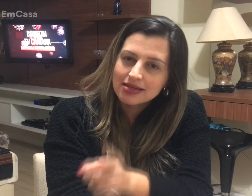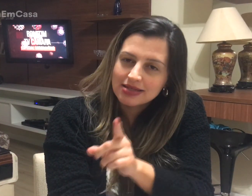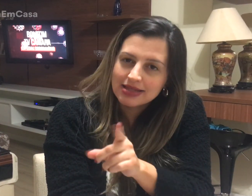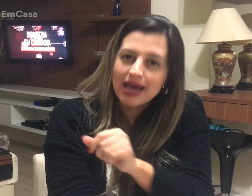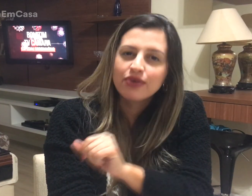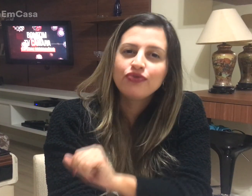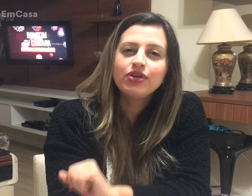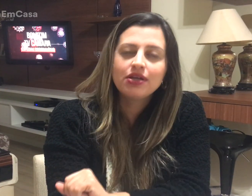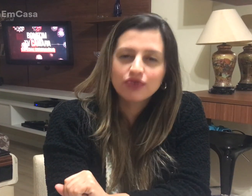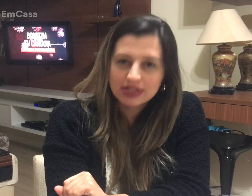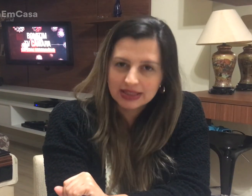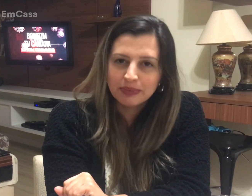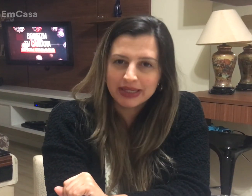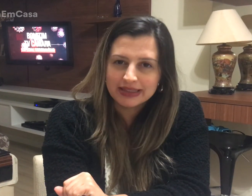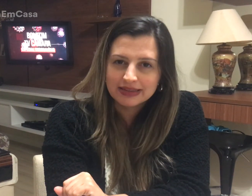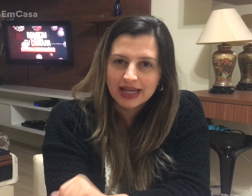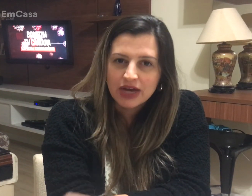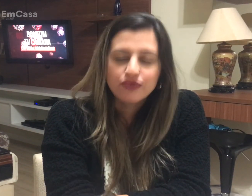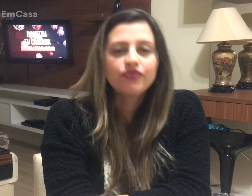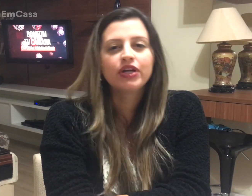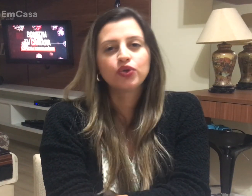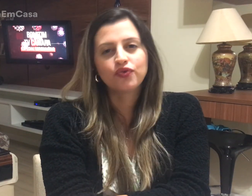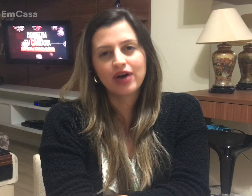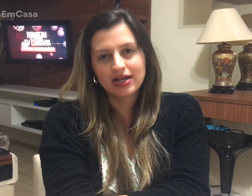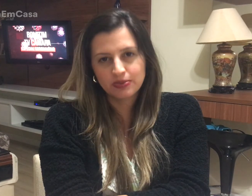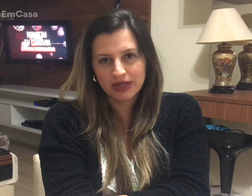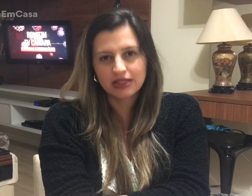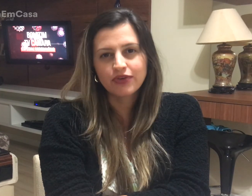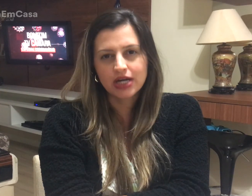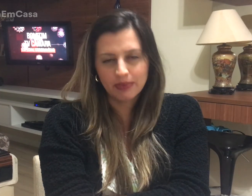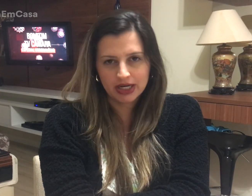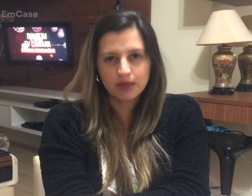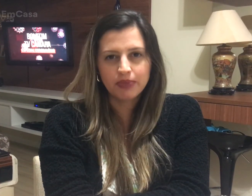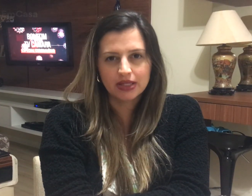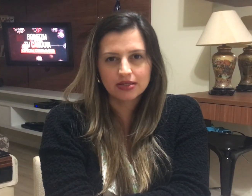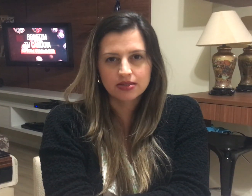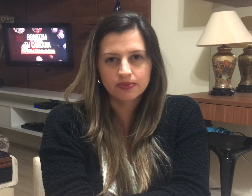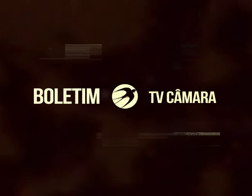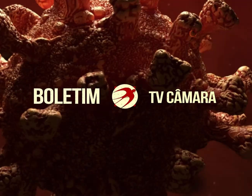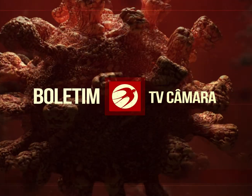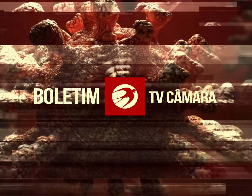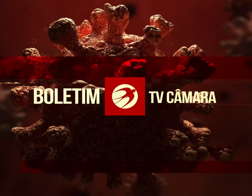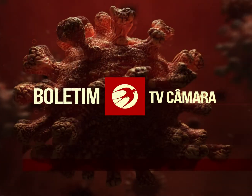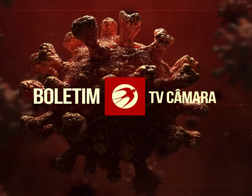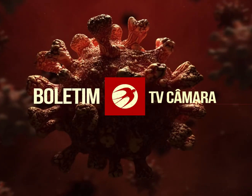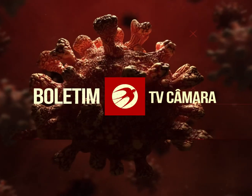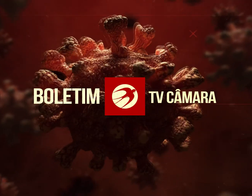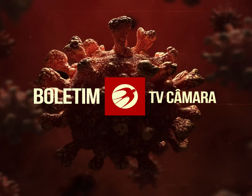casa, se der, fique você também. Viviane Novaes para a TV Câmara Campinas.